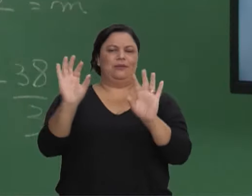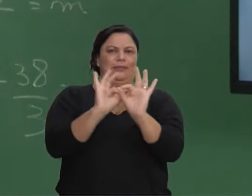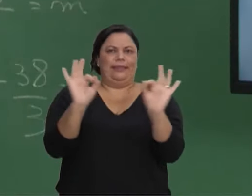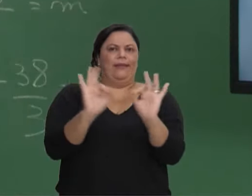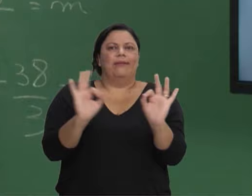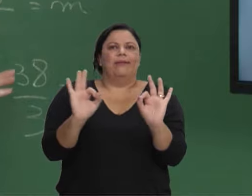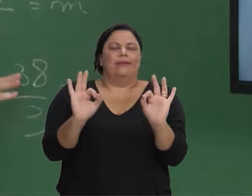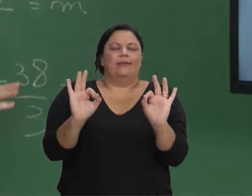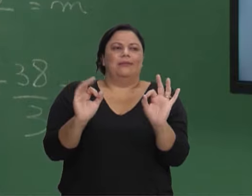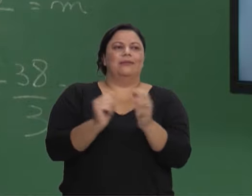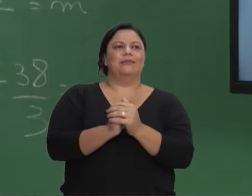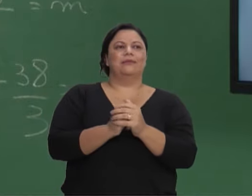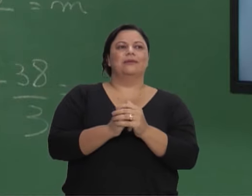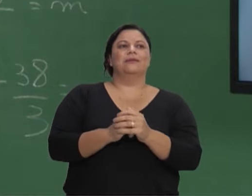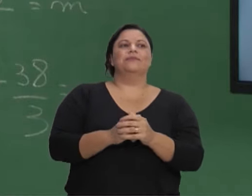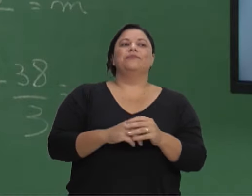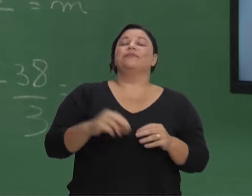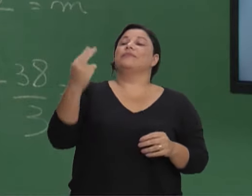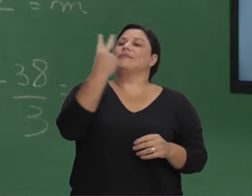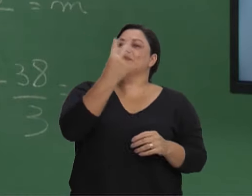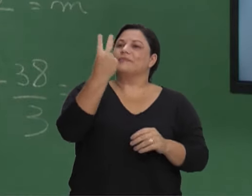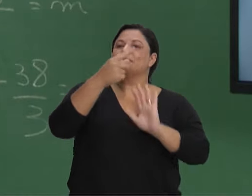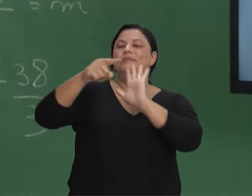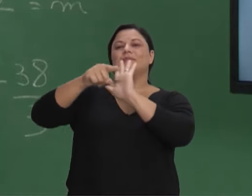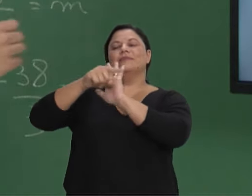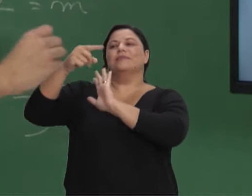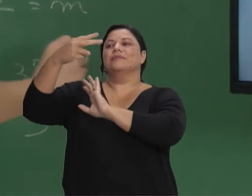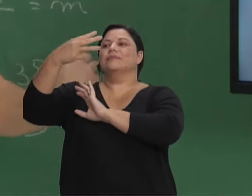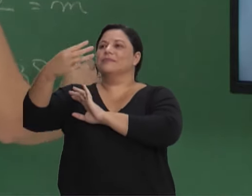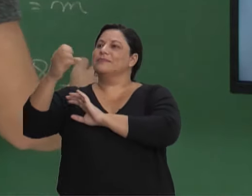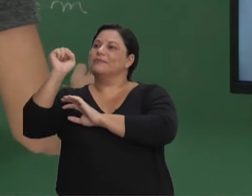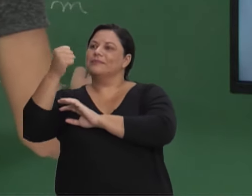aqui. 22 menos 38